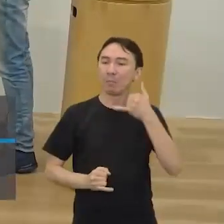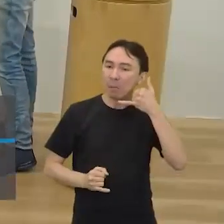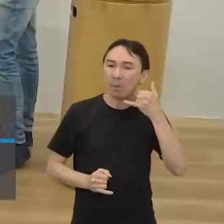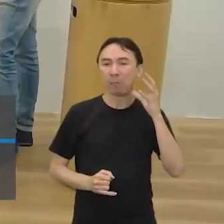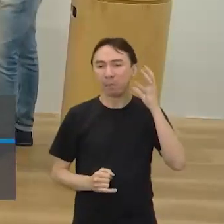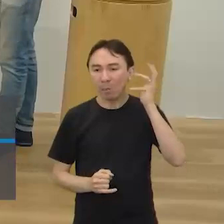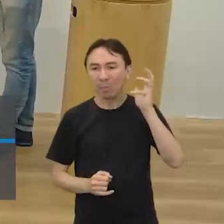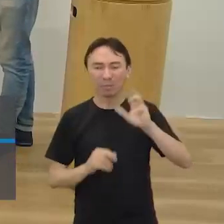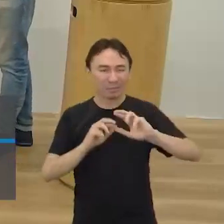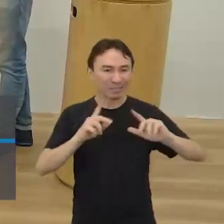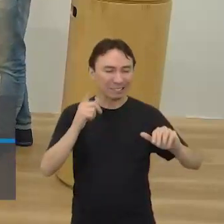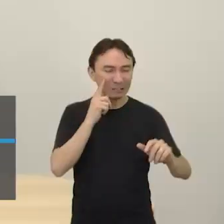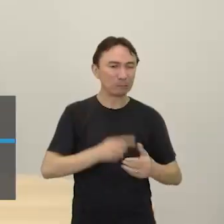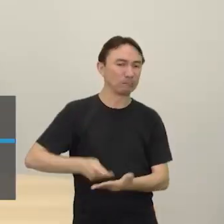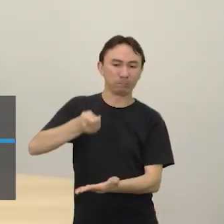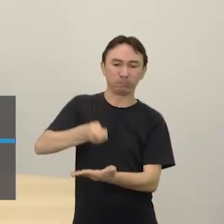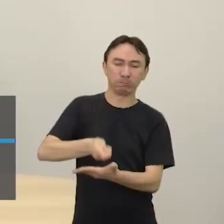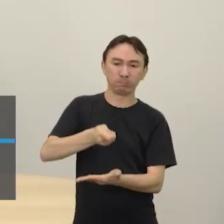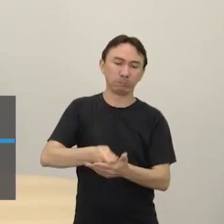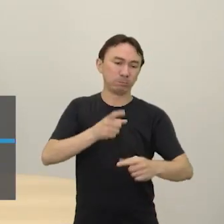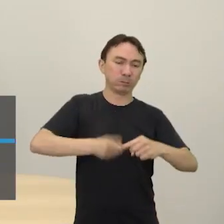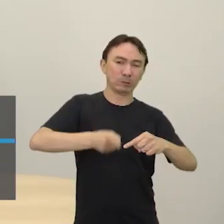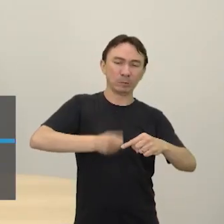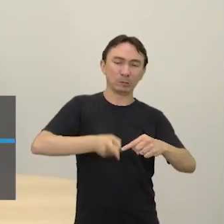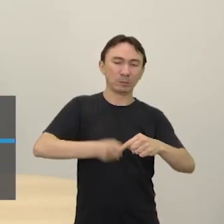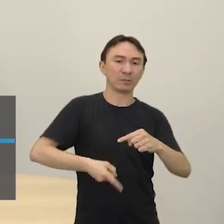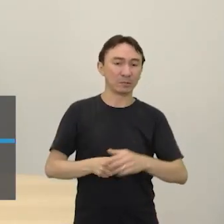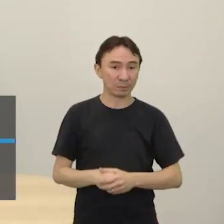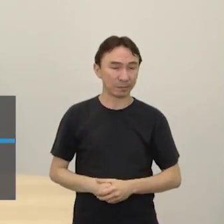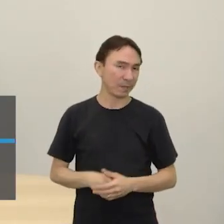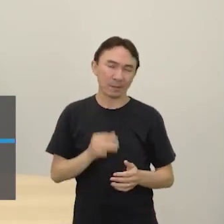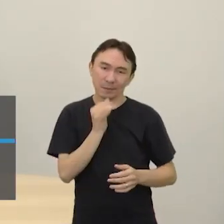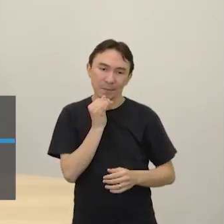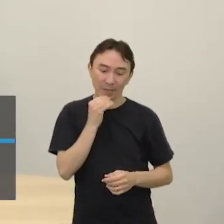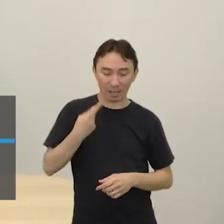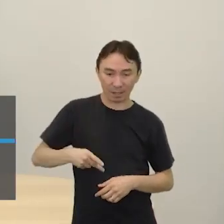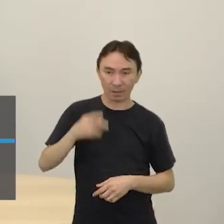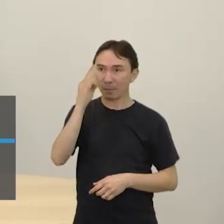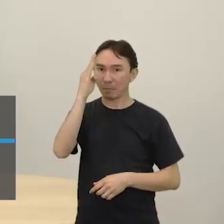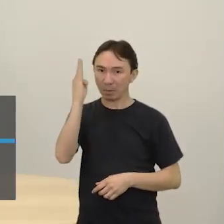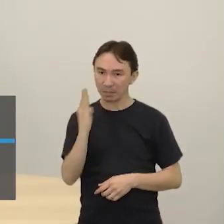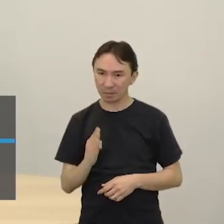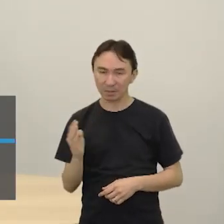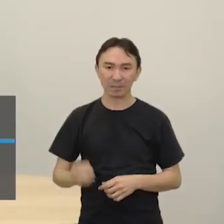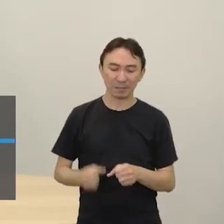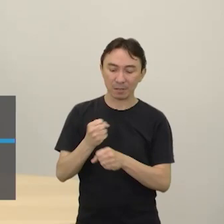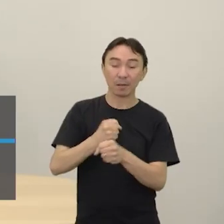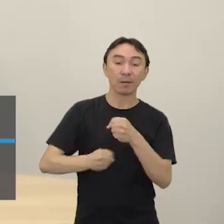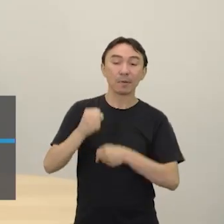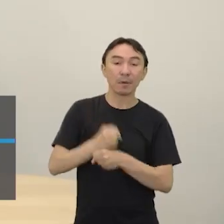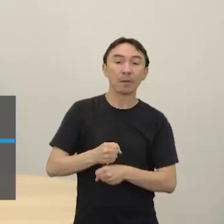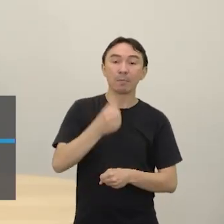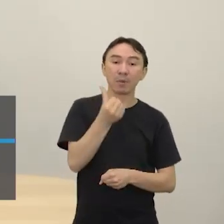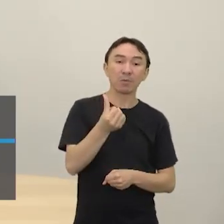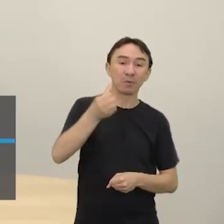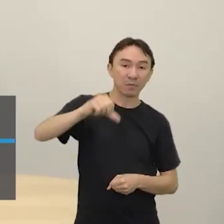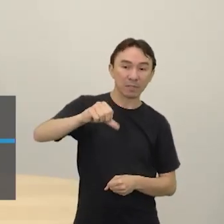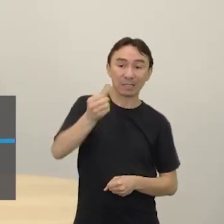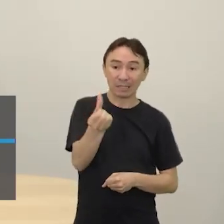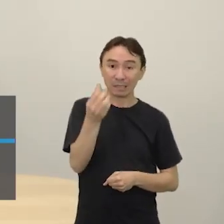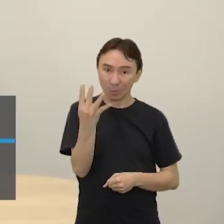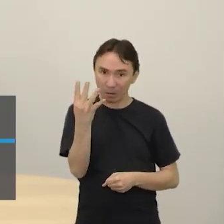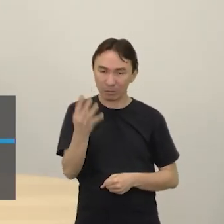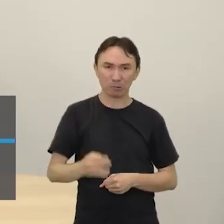arte? Então, aqui no Brasil, no período da ditadura militar, que se inicia, né, em 1964, a gente tem